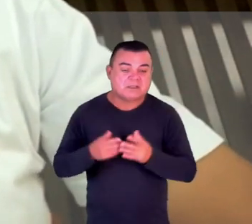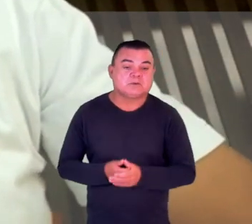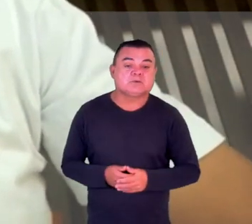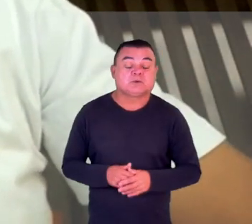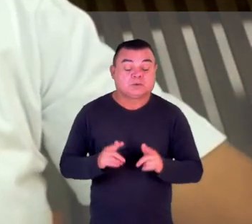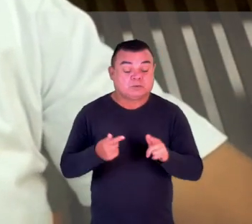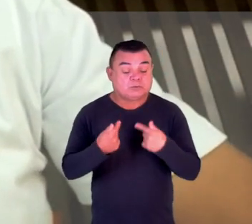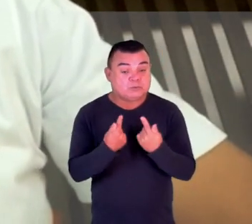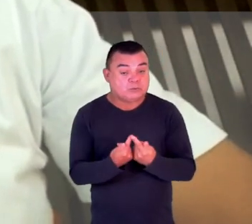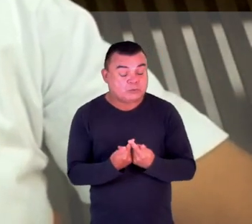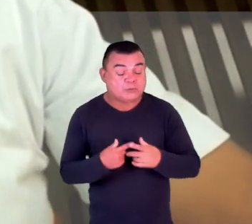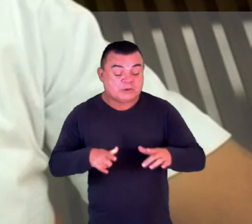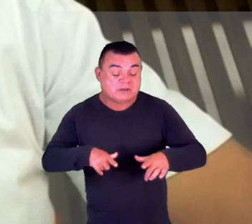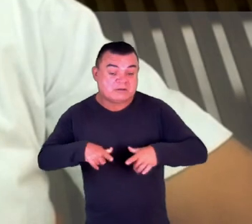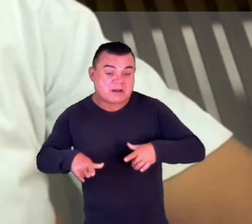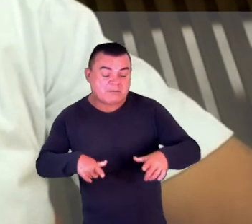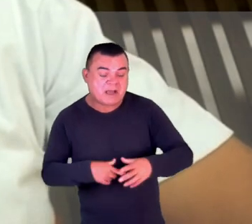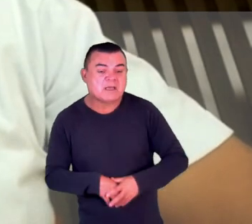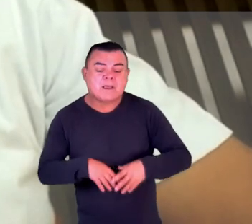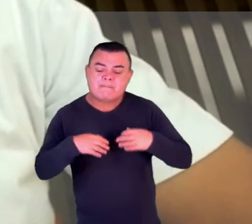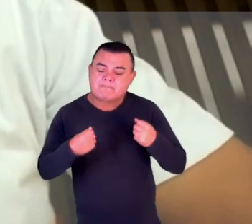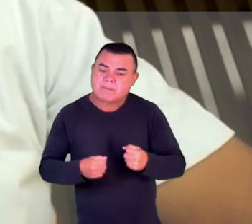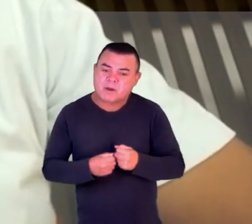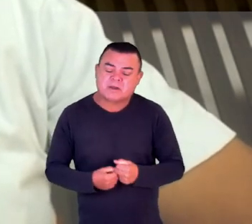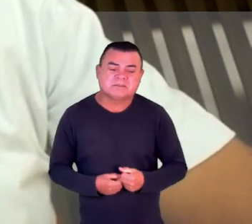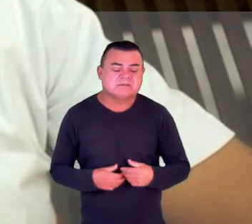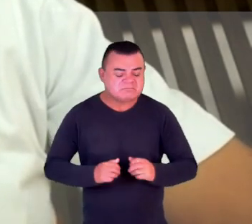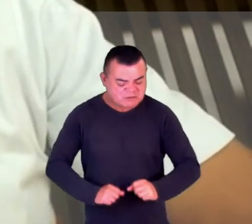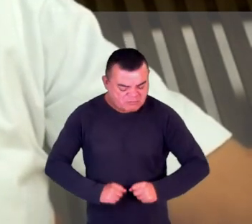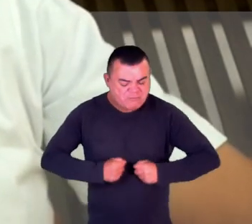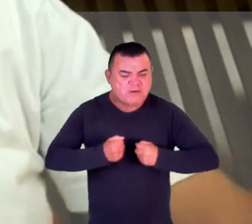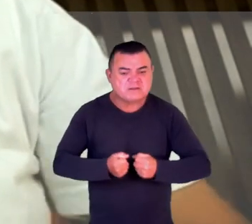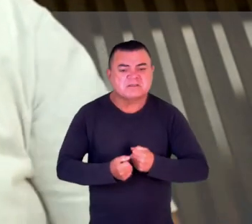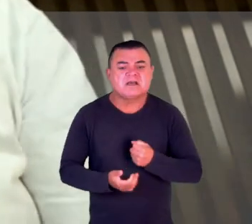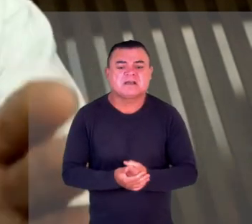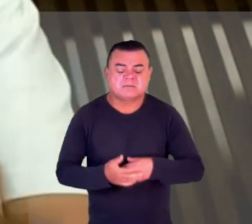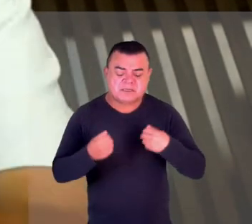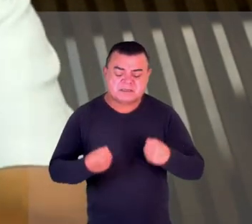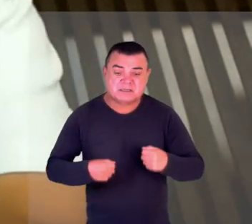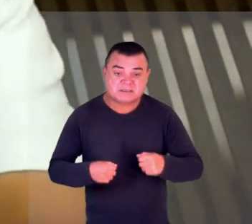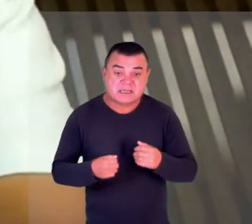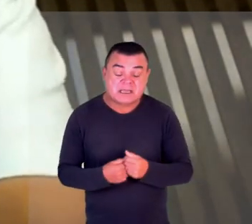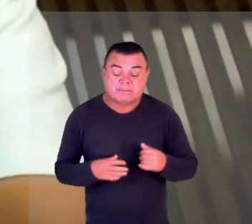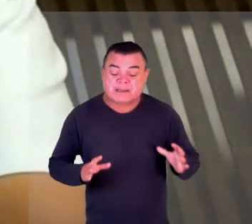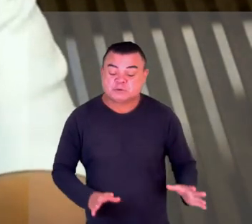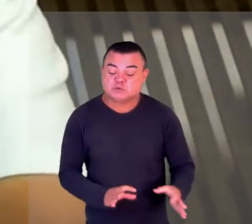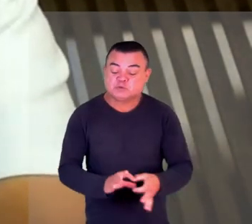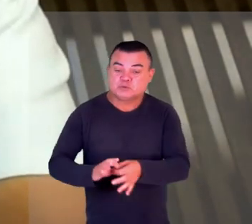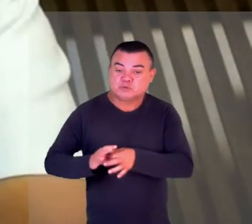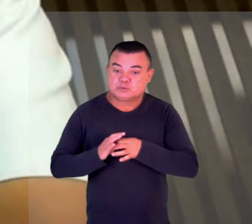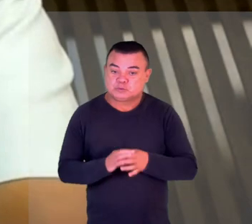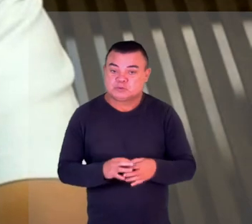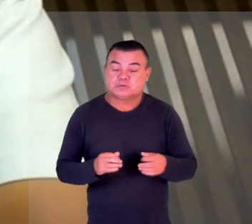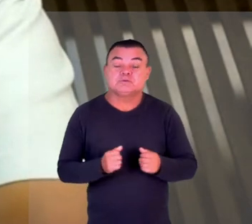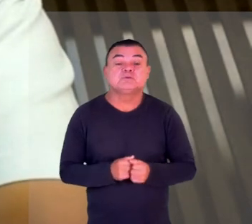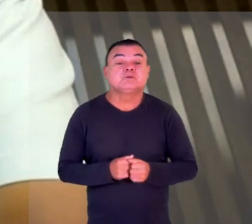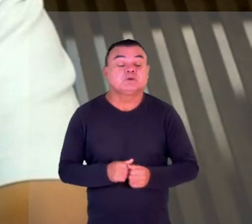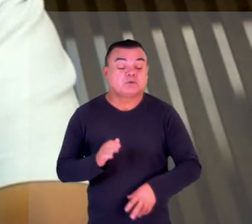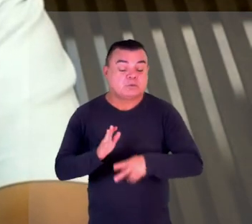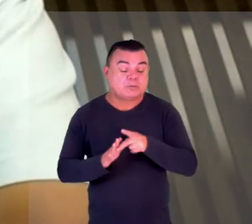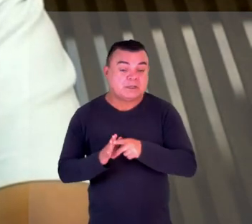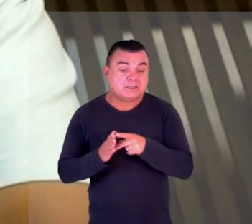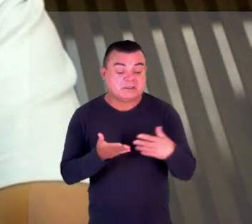possa eh eh empreender todos os esforços necessários eh para que junto com esse plano que tá vindo do governo